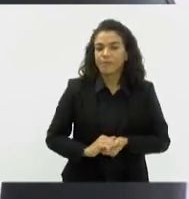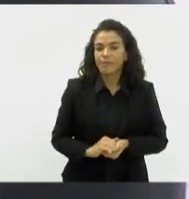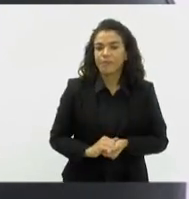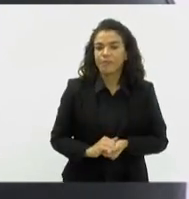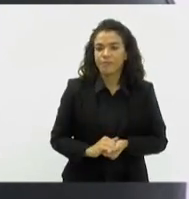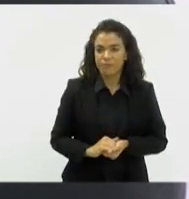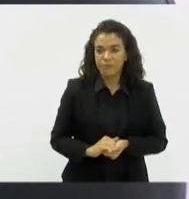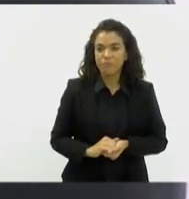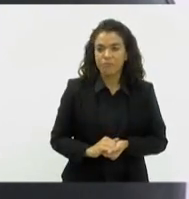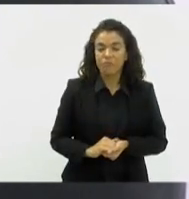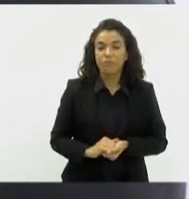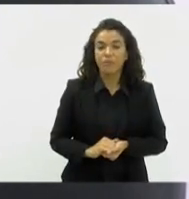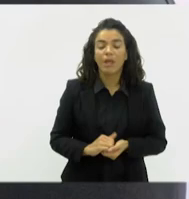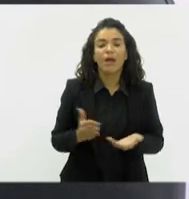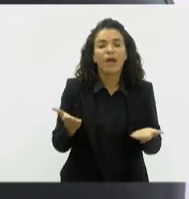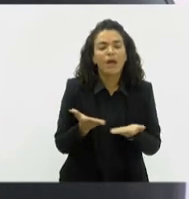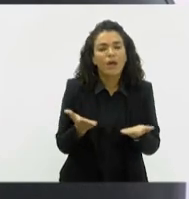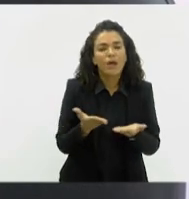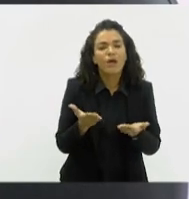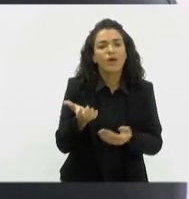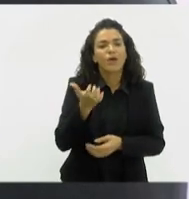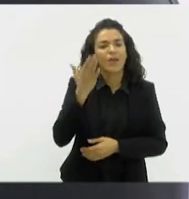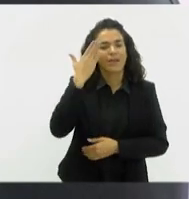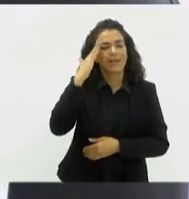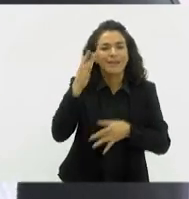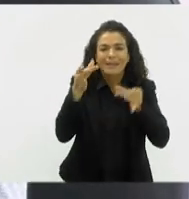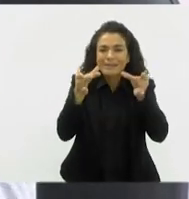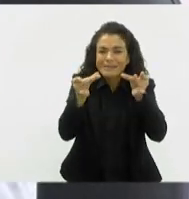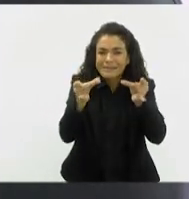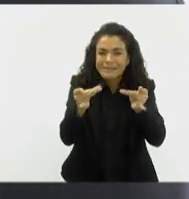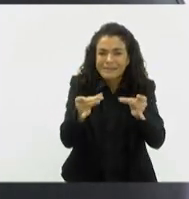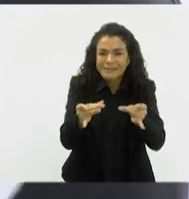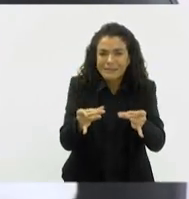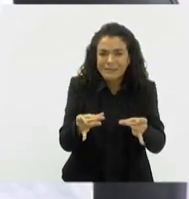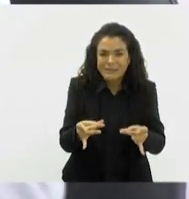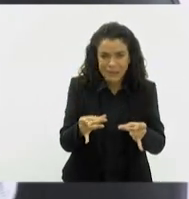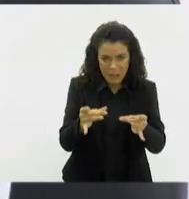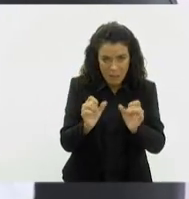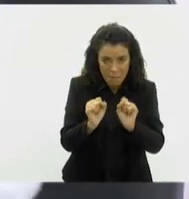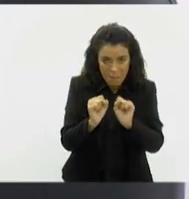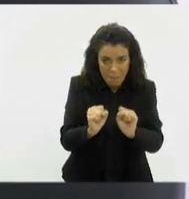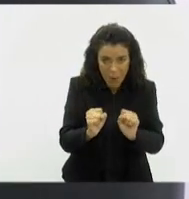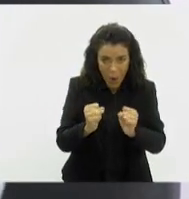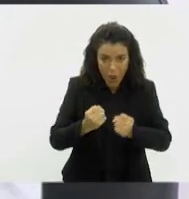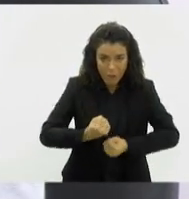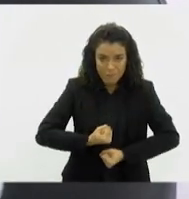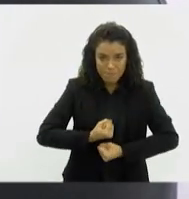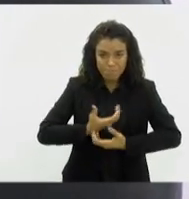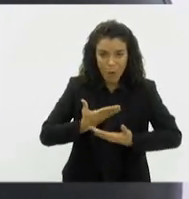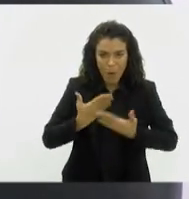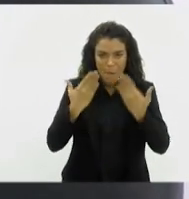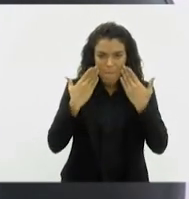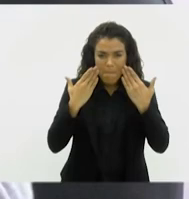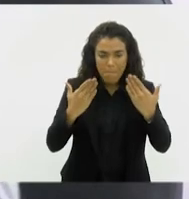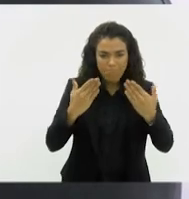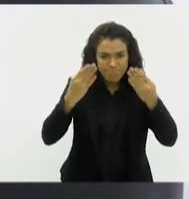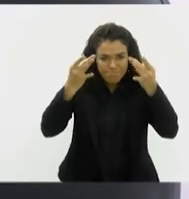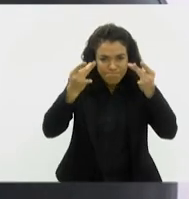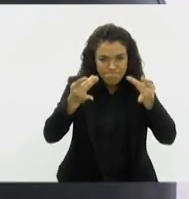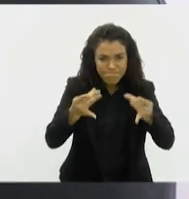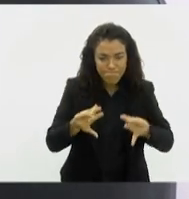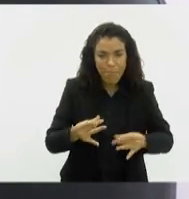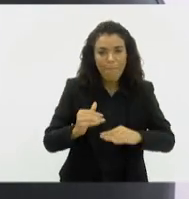Também. Agora, eu gostaria de entender no detalhe. Então, se você puder externalizar, claro, tudo que nós... Para que a gente também tenha